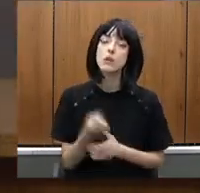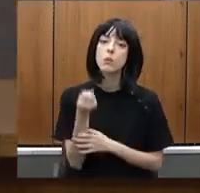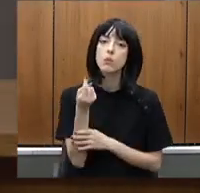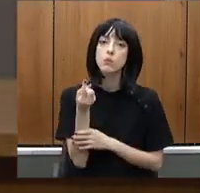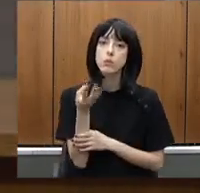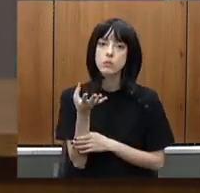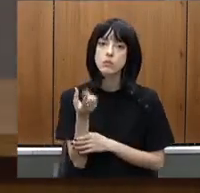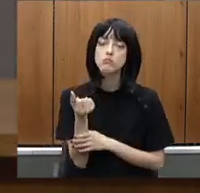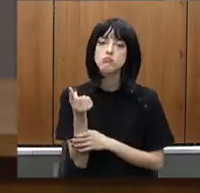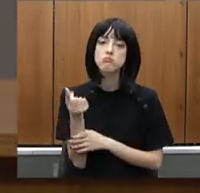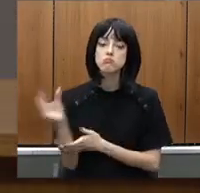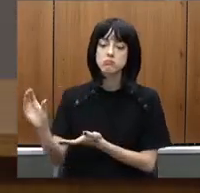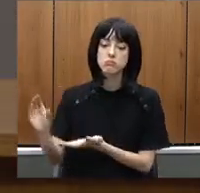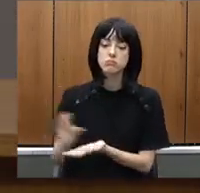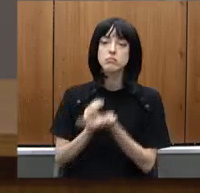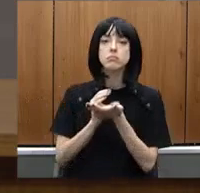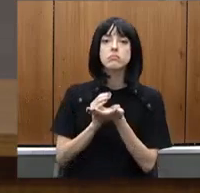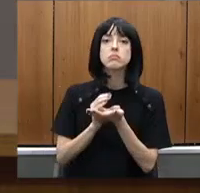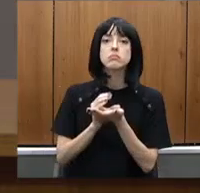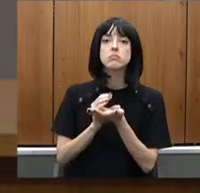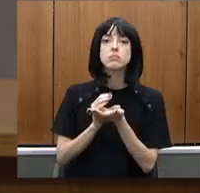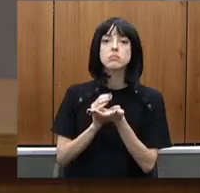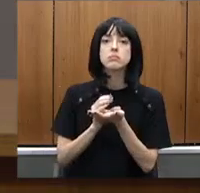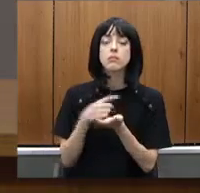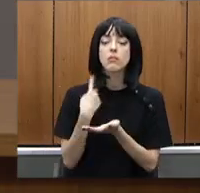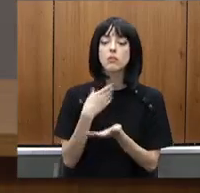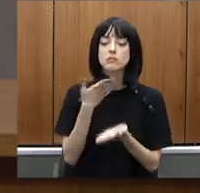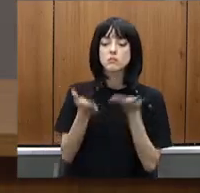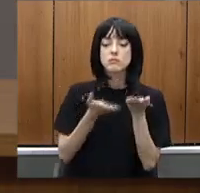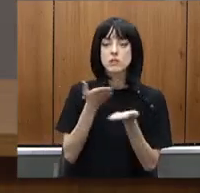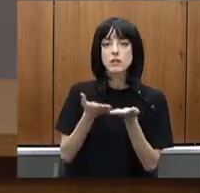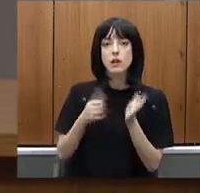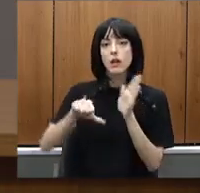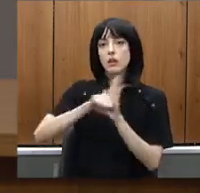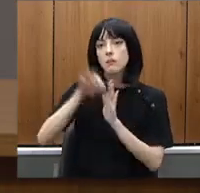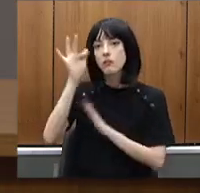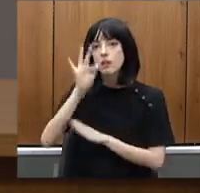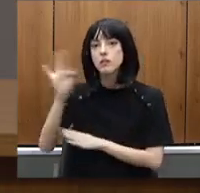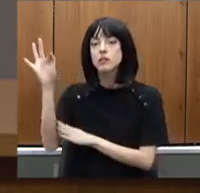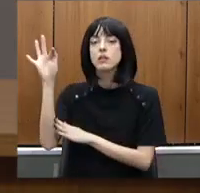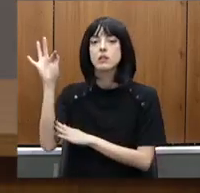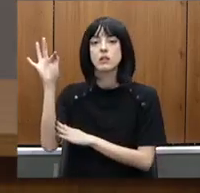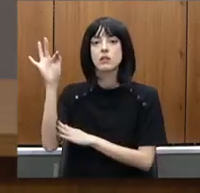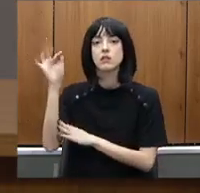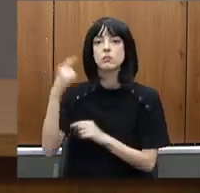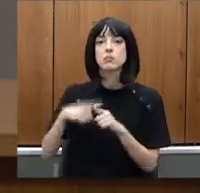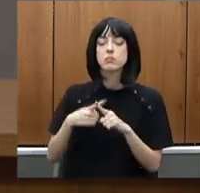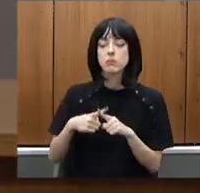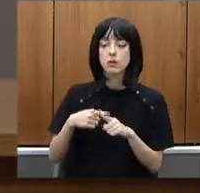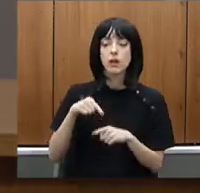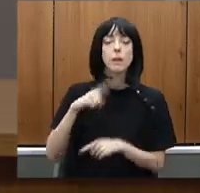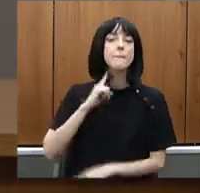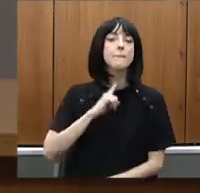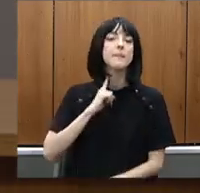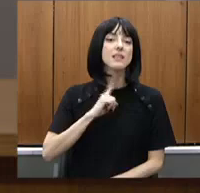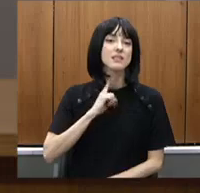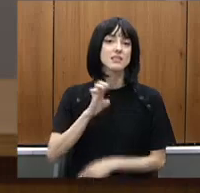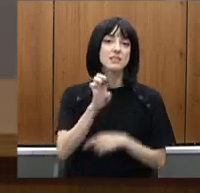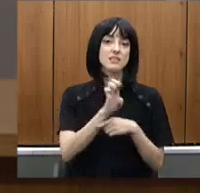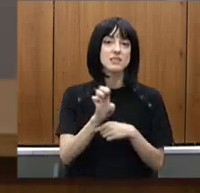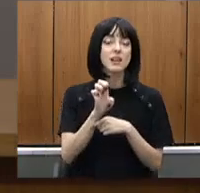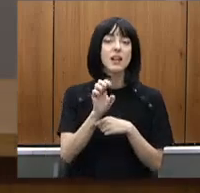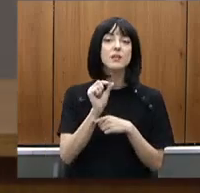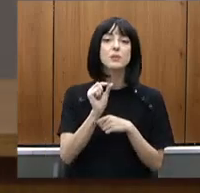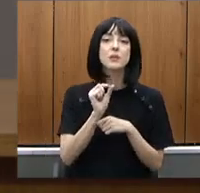que acontece o estado de Minas Gerais com 25% da malha rodoviária Federal dentro